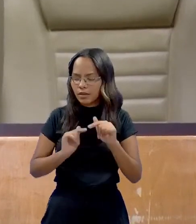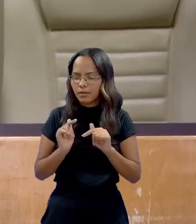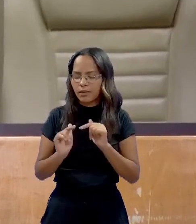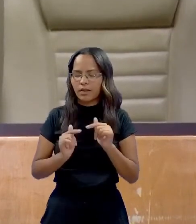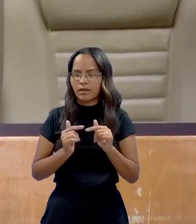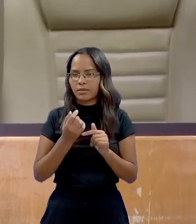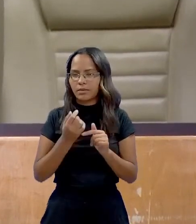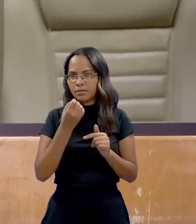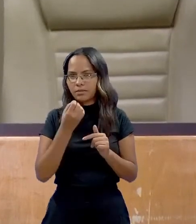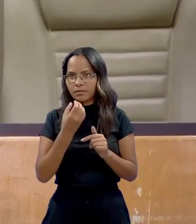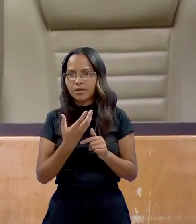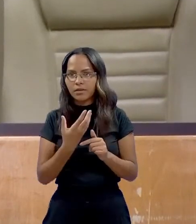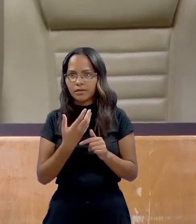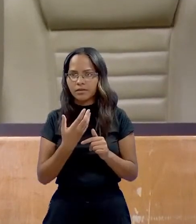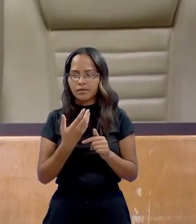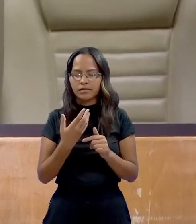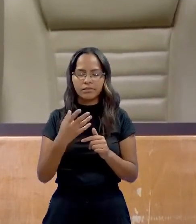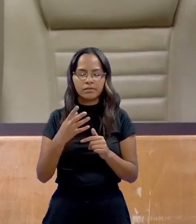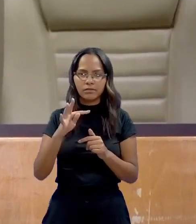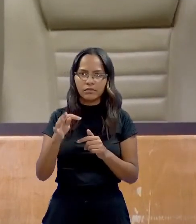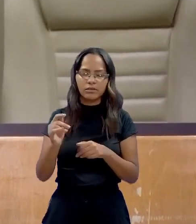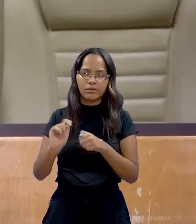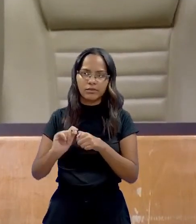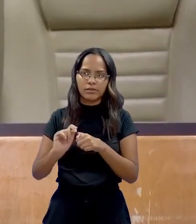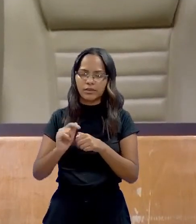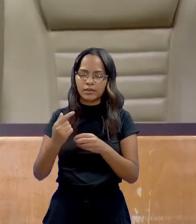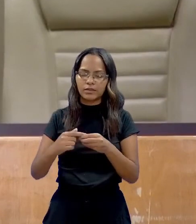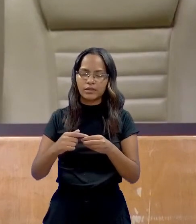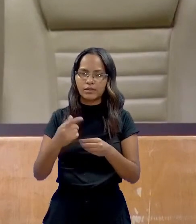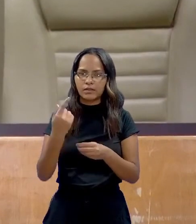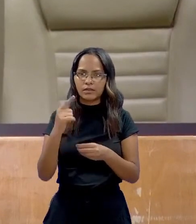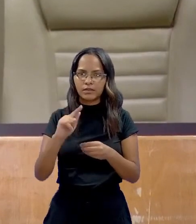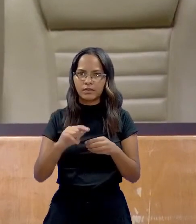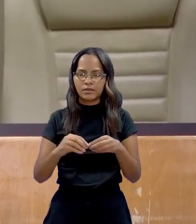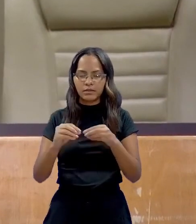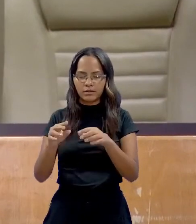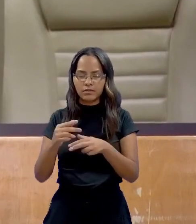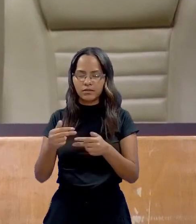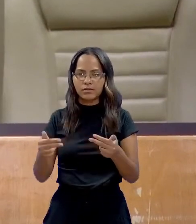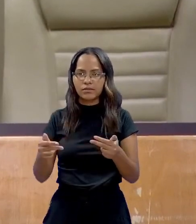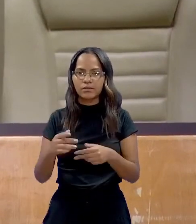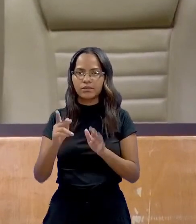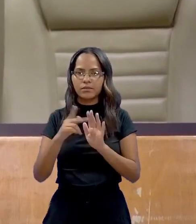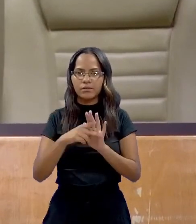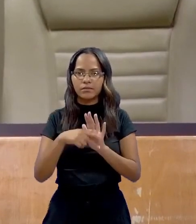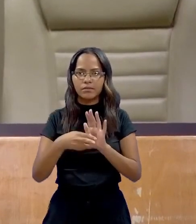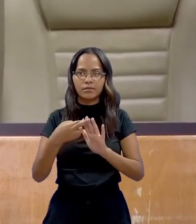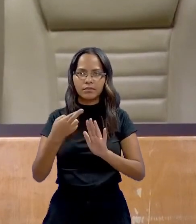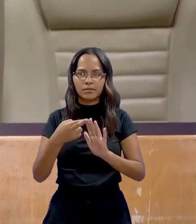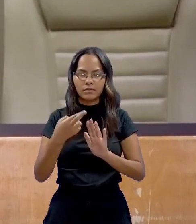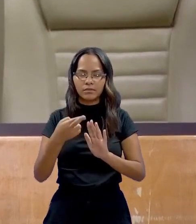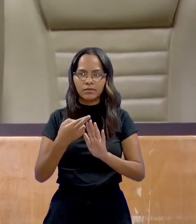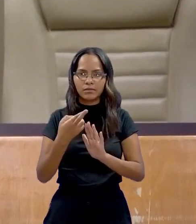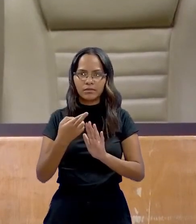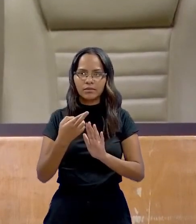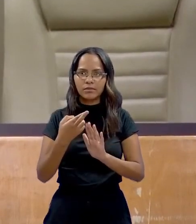no desempenho de suas funções no município de Goiânia, da outras providências. Projeto de resolução que institui a comenda